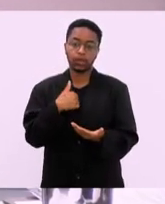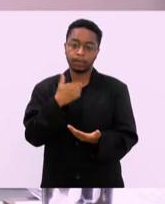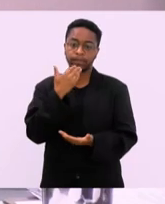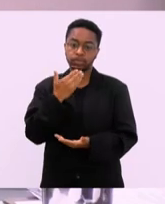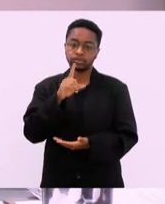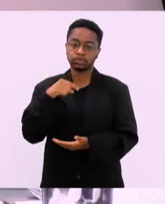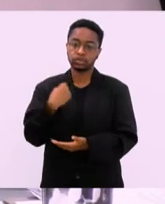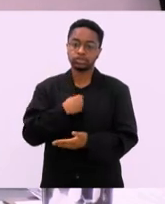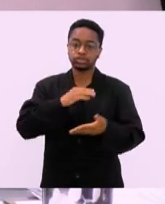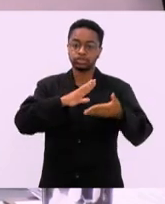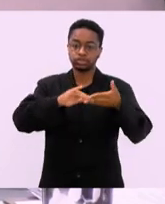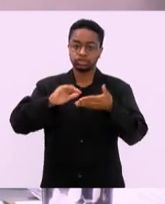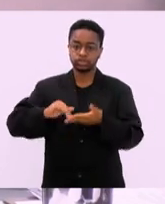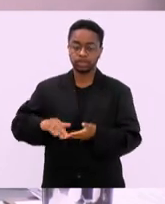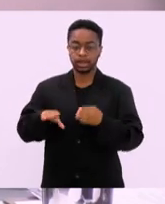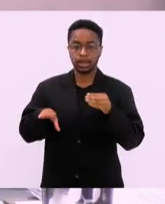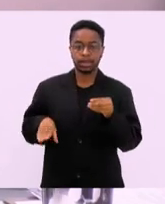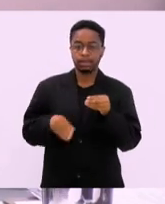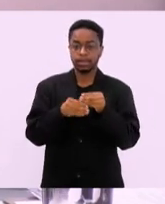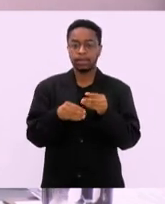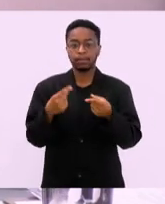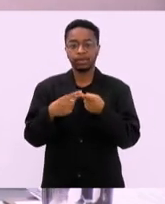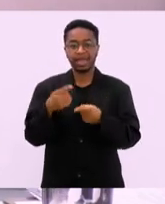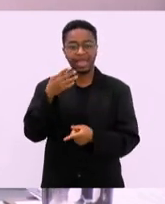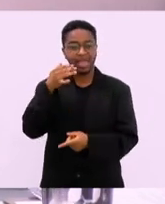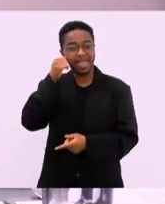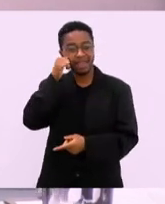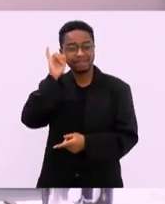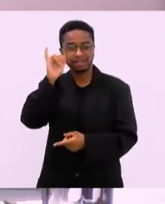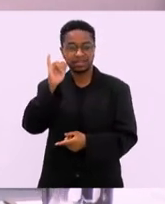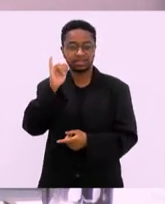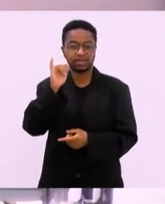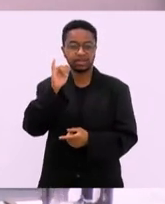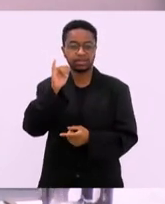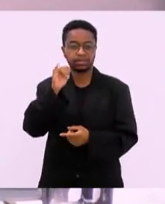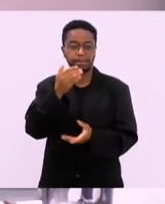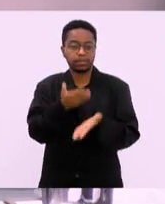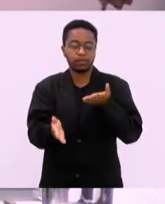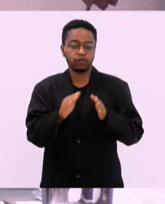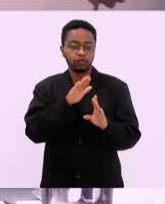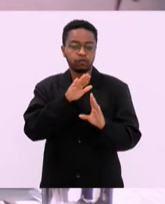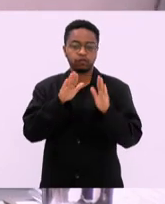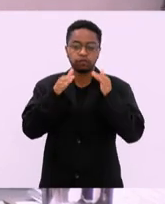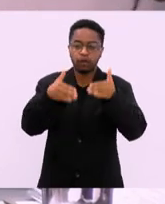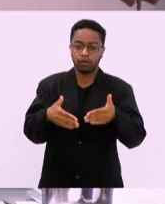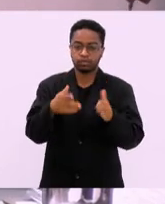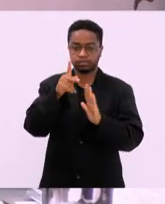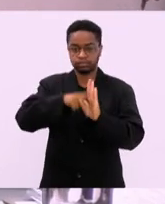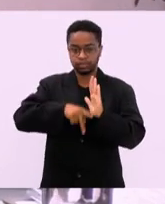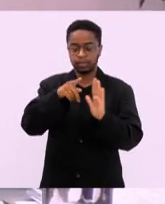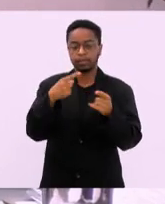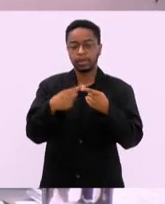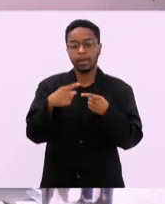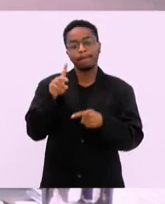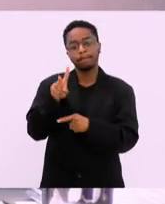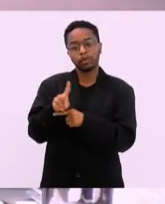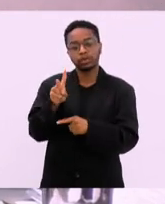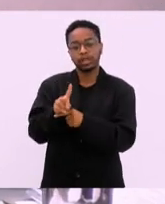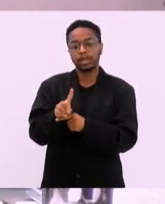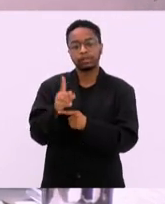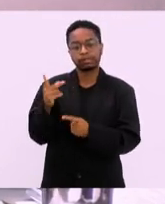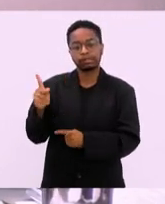as emendas para não ter um desvirtuamento do projeto. A gente protege aquilo que o deputado Felipe